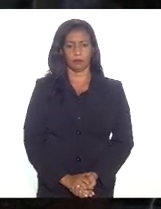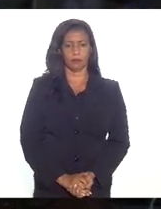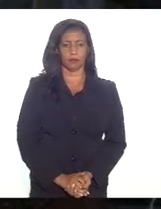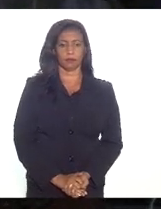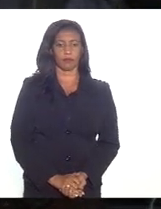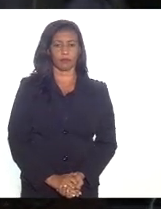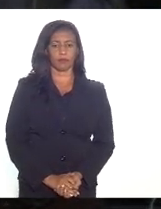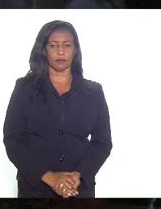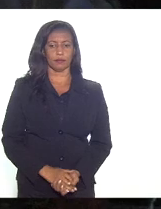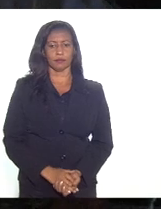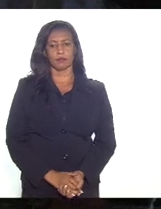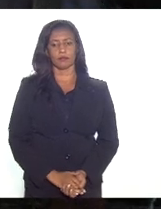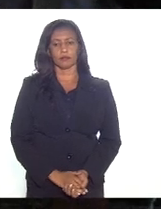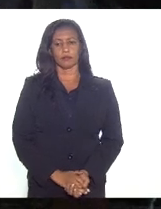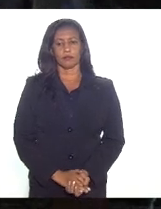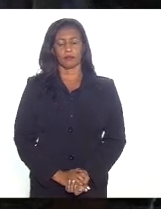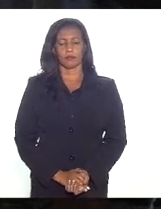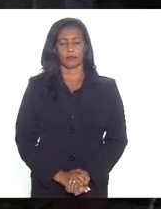Adriana Baltazar.